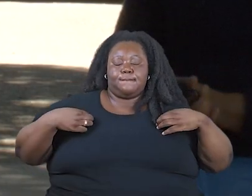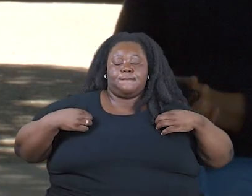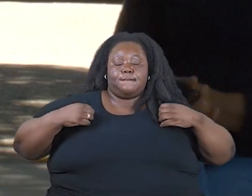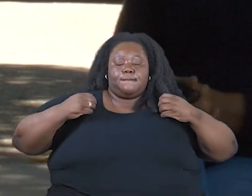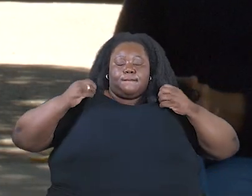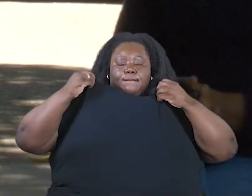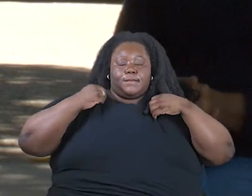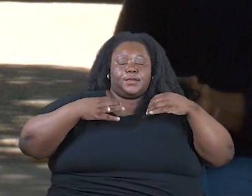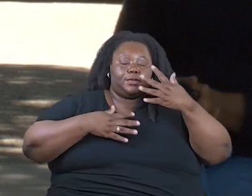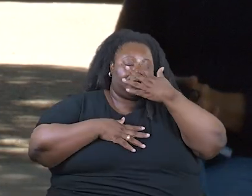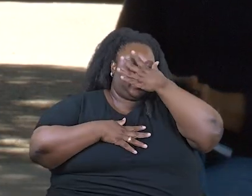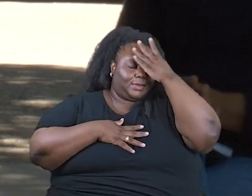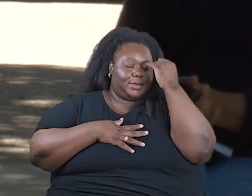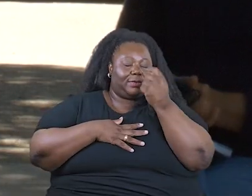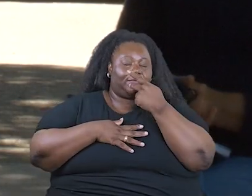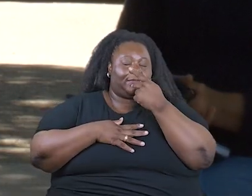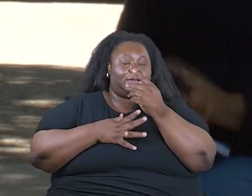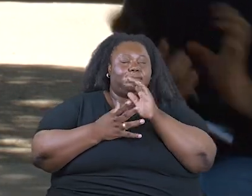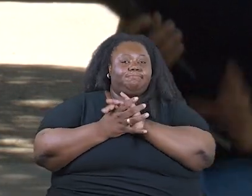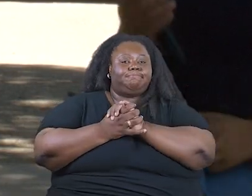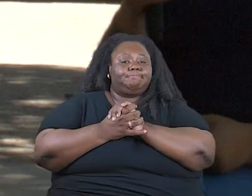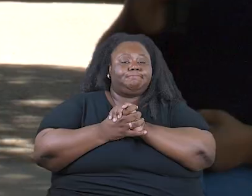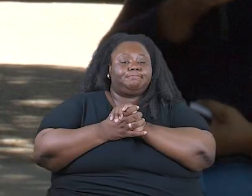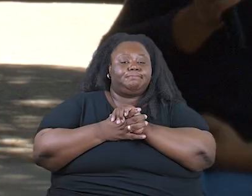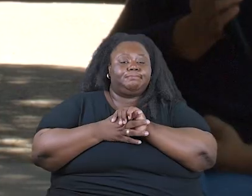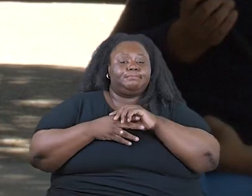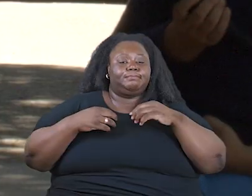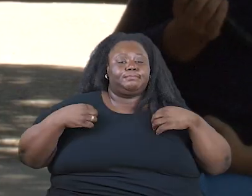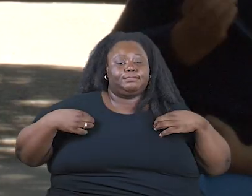Não, fugiu o que eu ia falar?